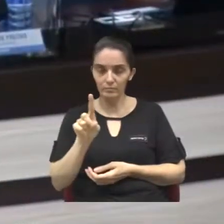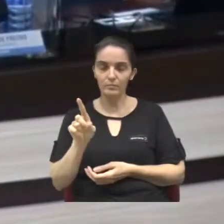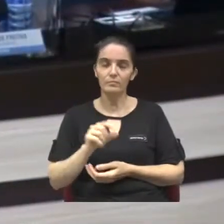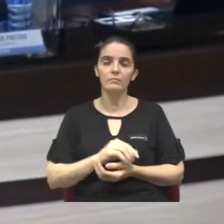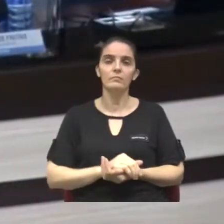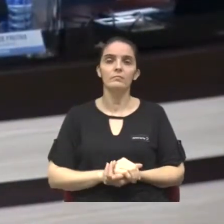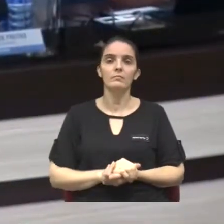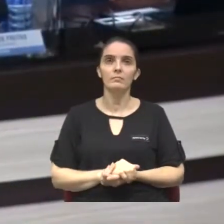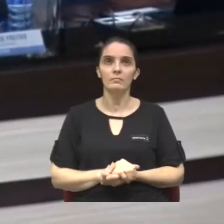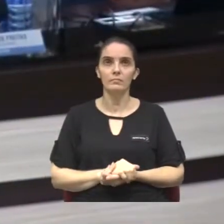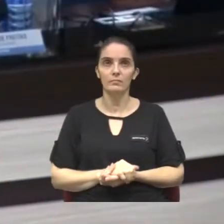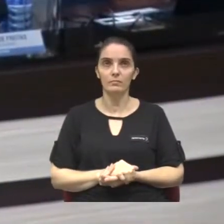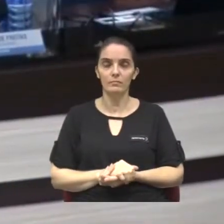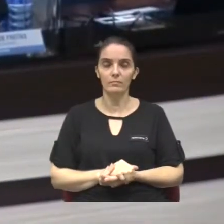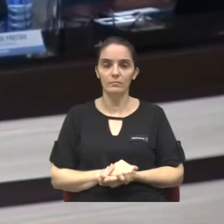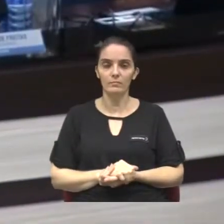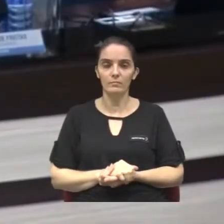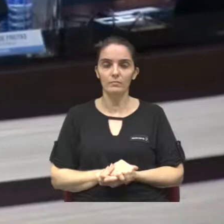contrários.